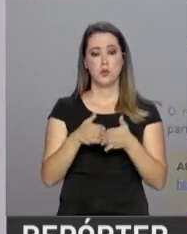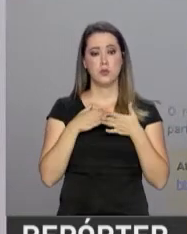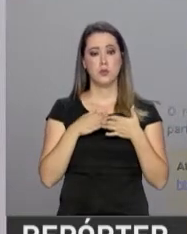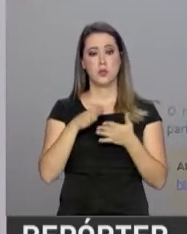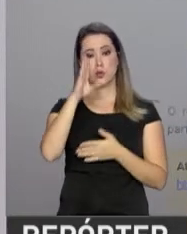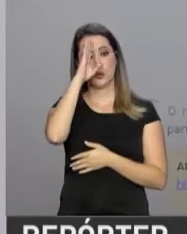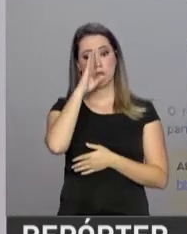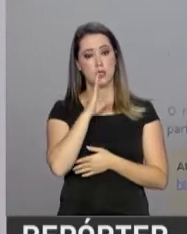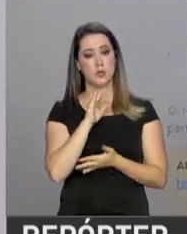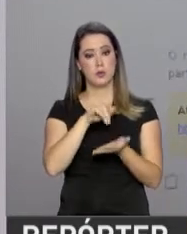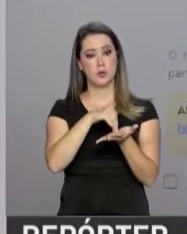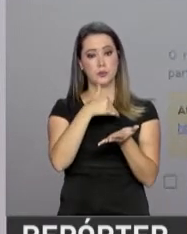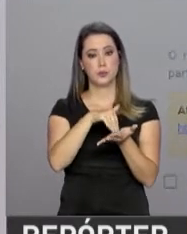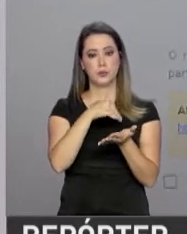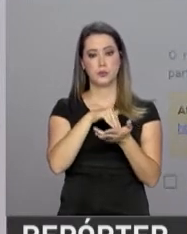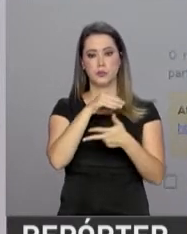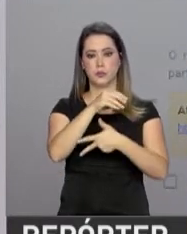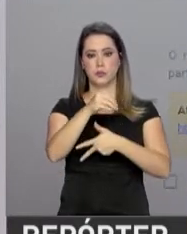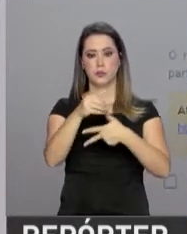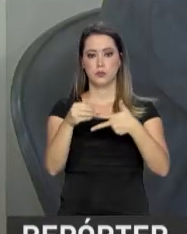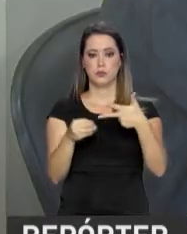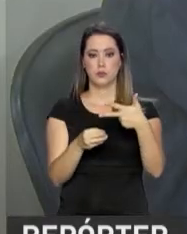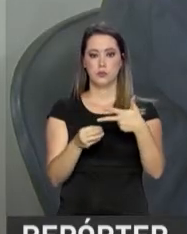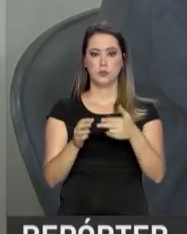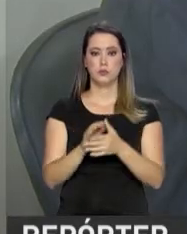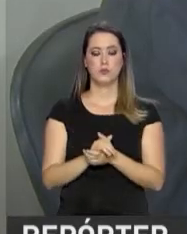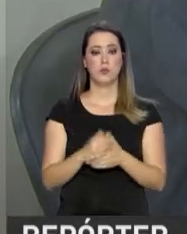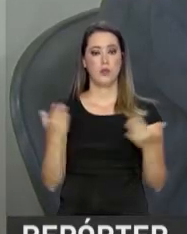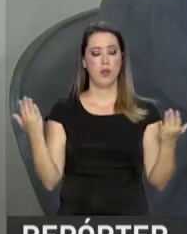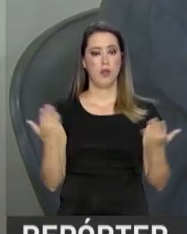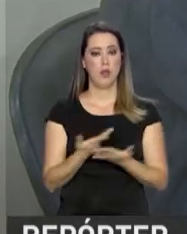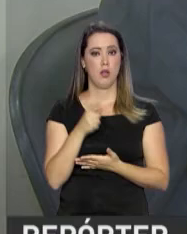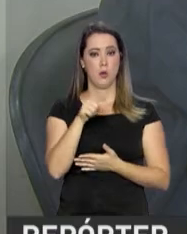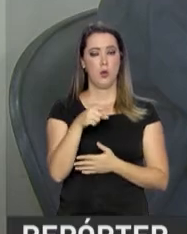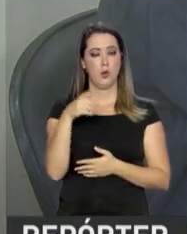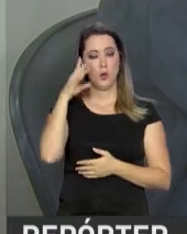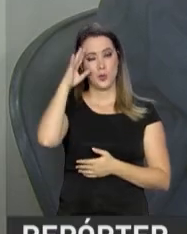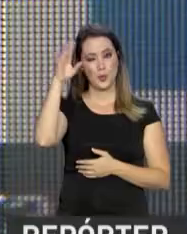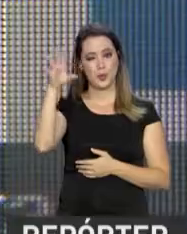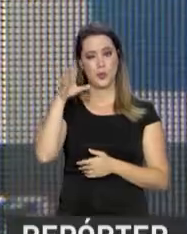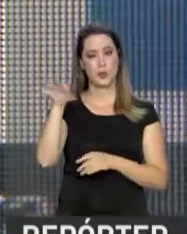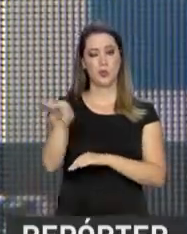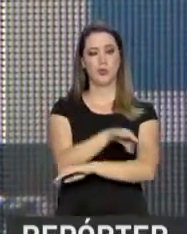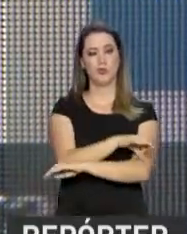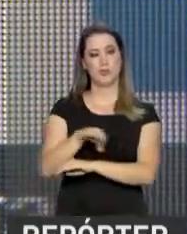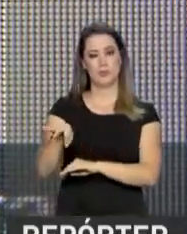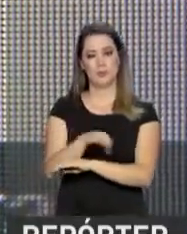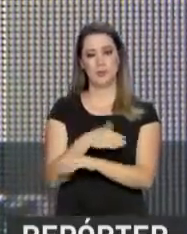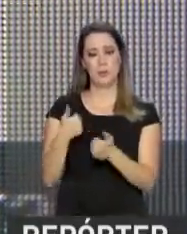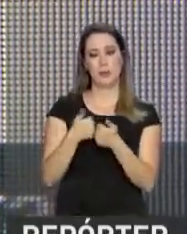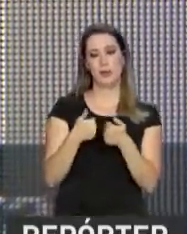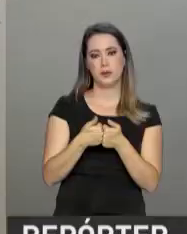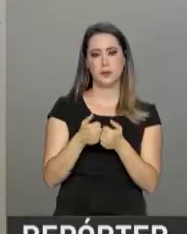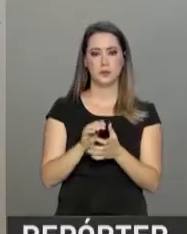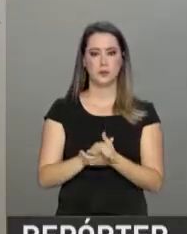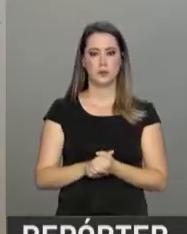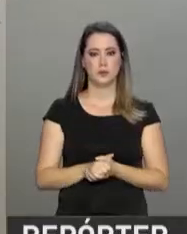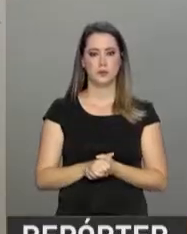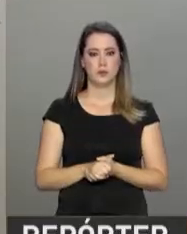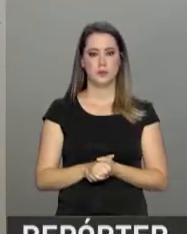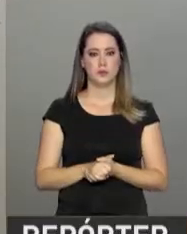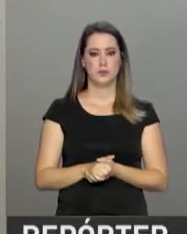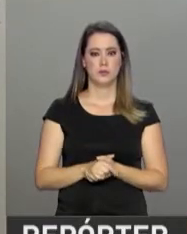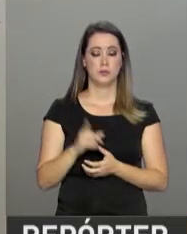de isenção da taxa de inscrição do enem agora o sonho de ser engenheiro está cada vez mais perto bem